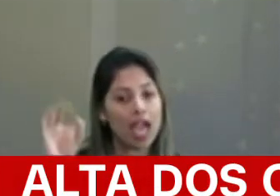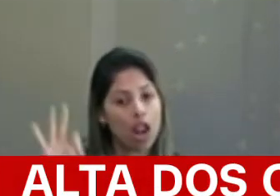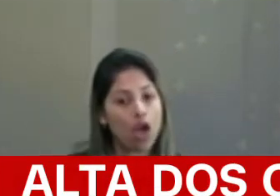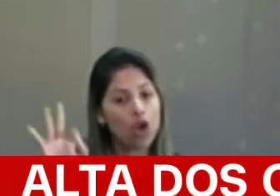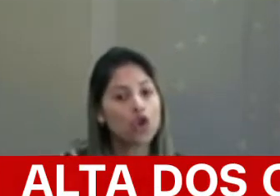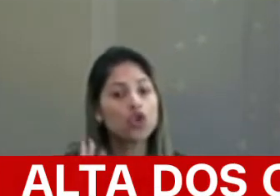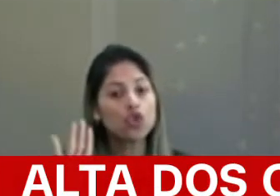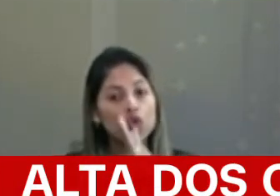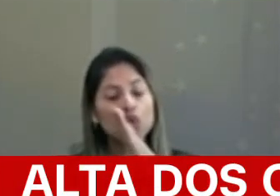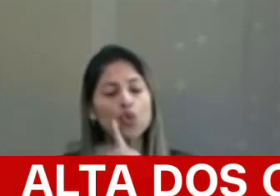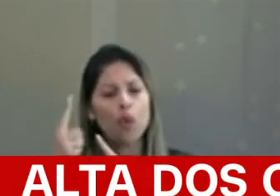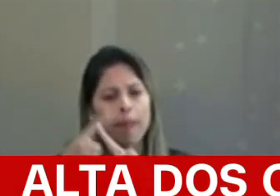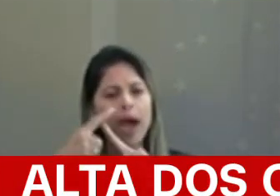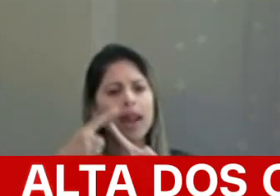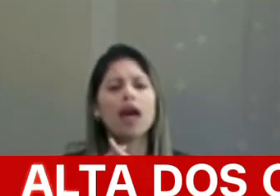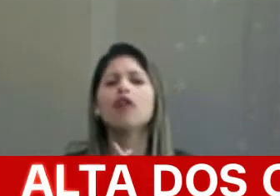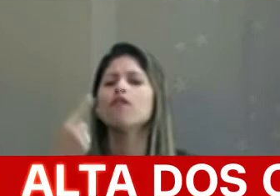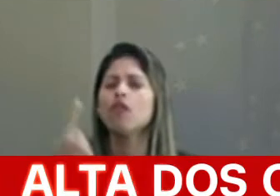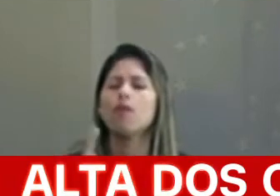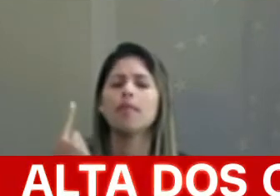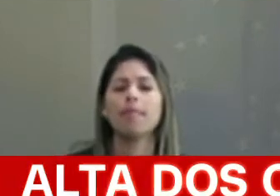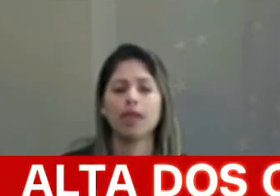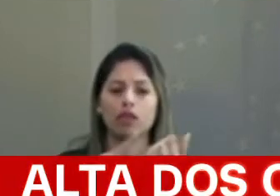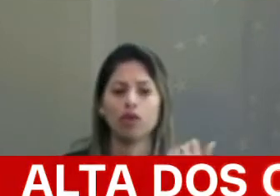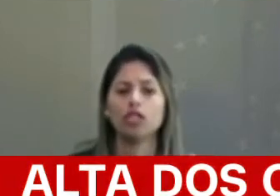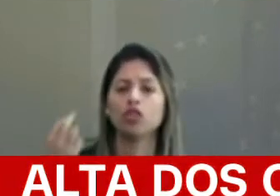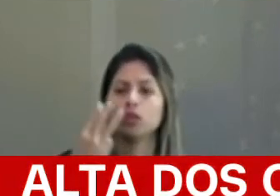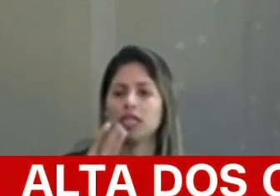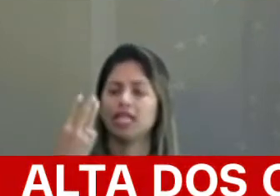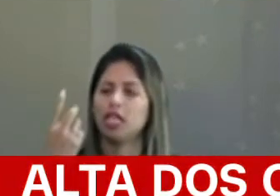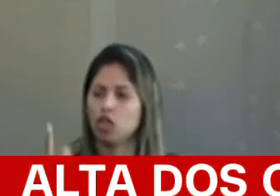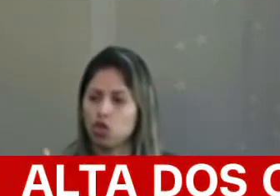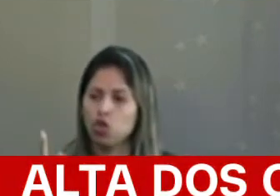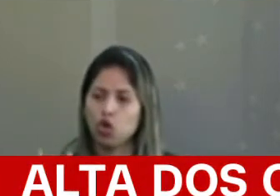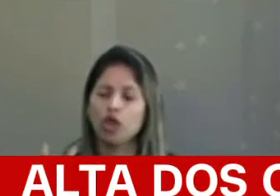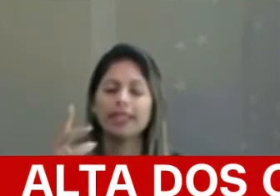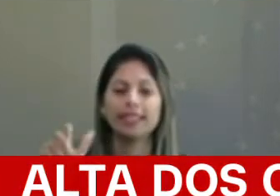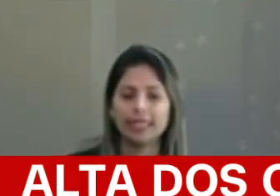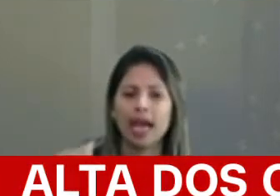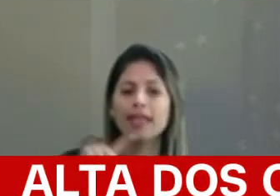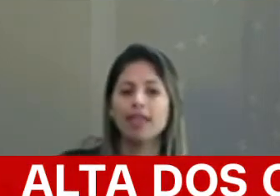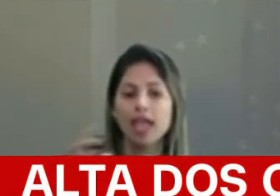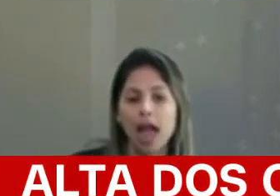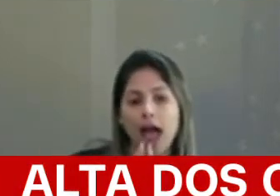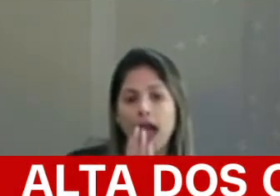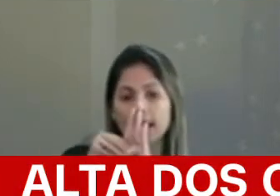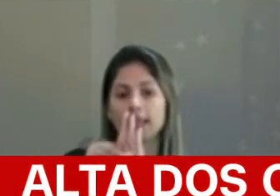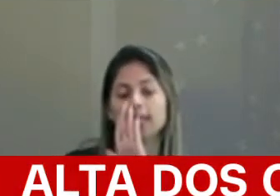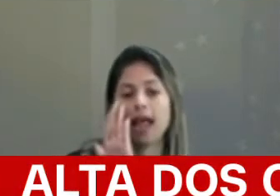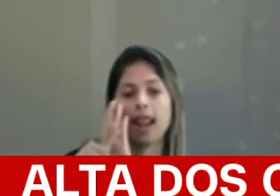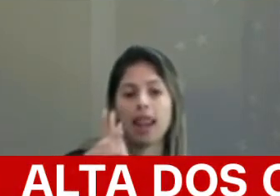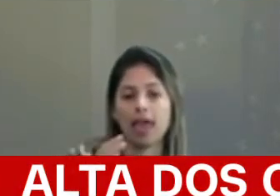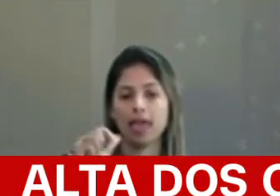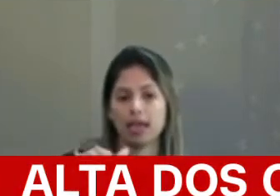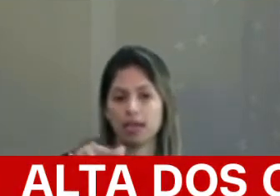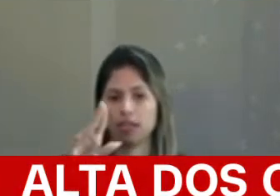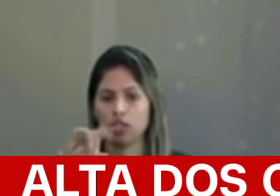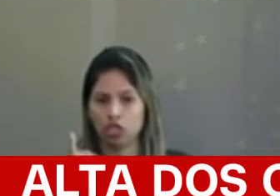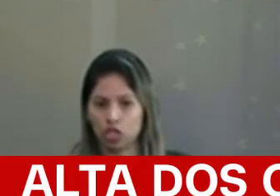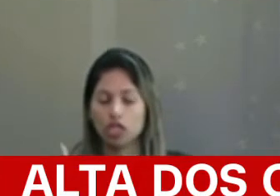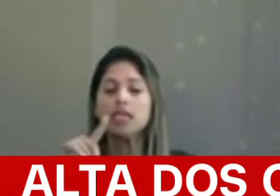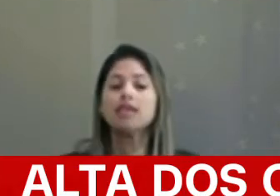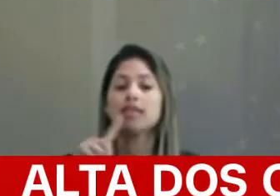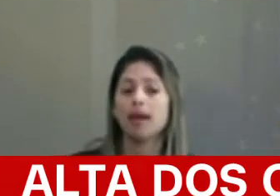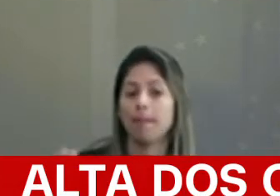do parágrafo 1º do artigo 32A, acrescentado à Lei Candir. Assim, os estados e o Distrito